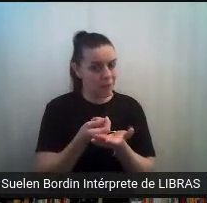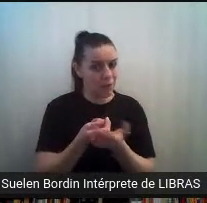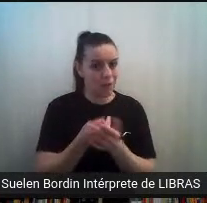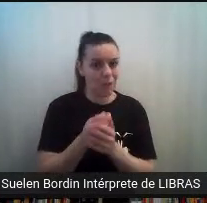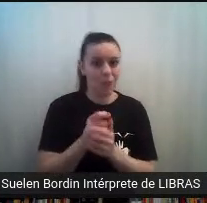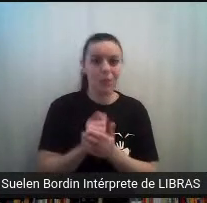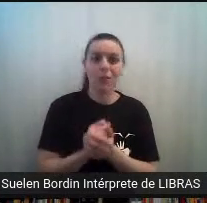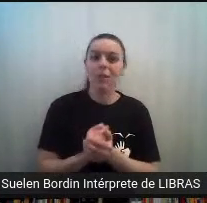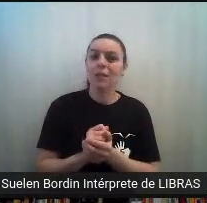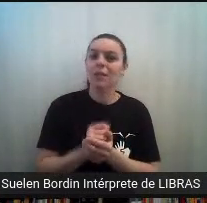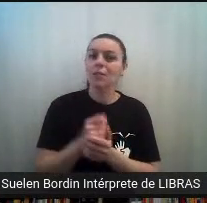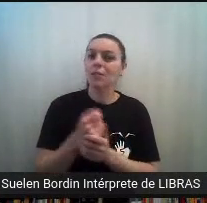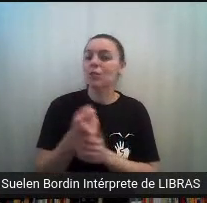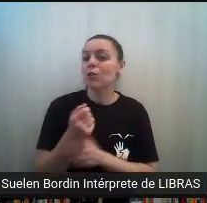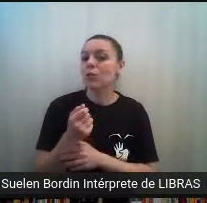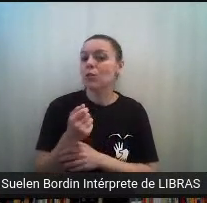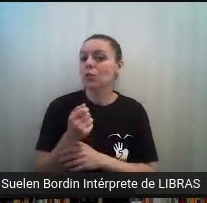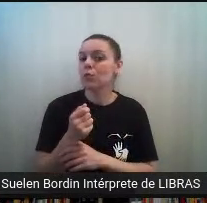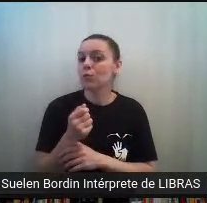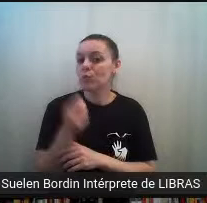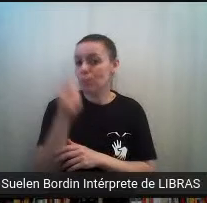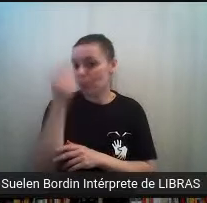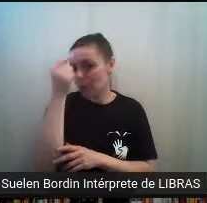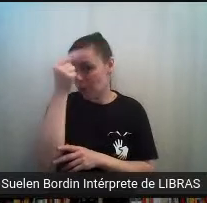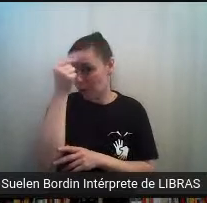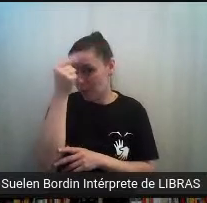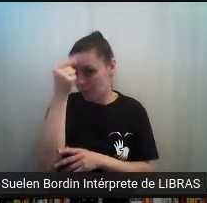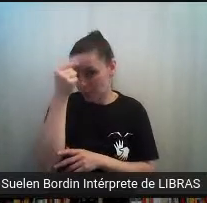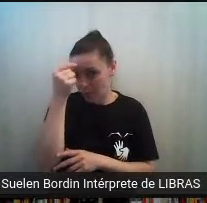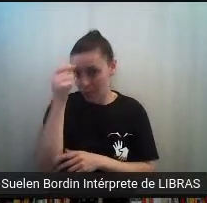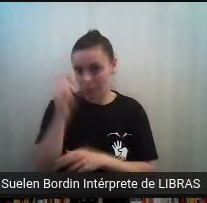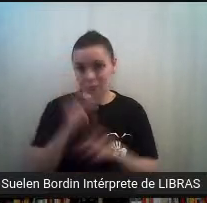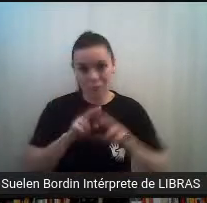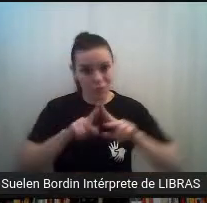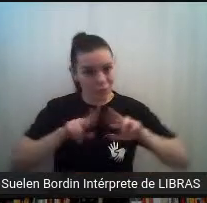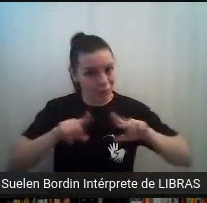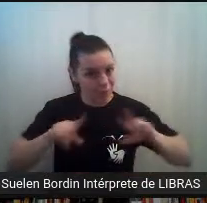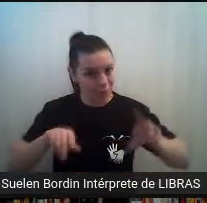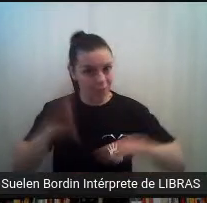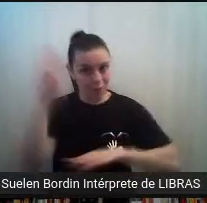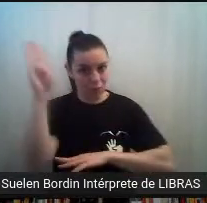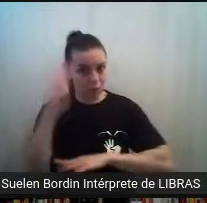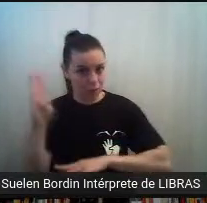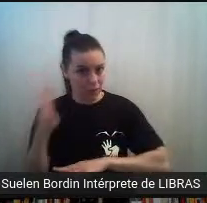orçamento de uma universidade federal no Brasil. Infelizmente, é uma diferença absurda.